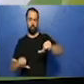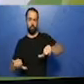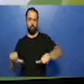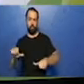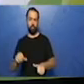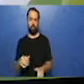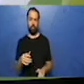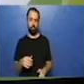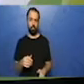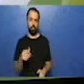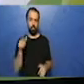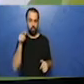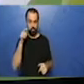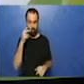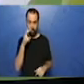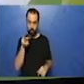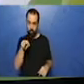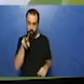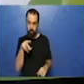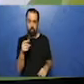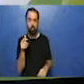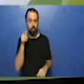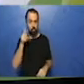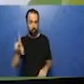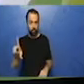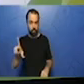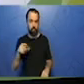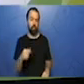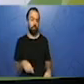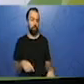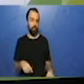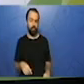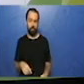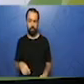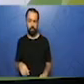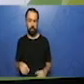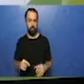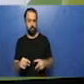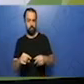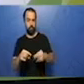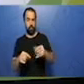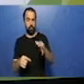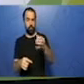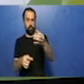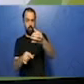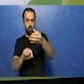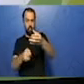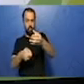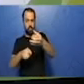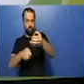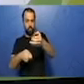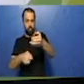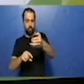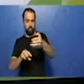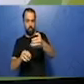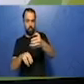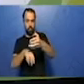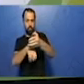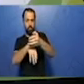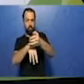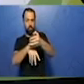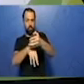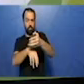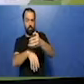permite visualizar os seus conteúdos. E ele apresenta uma torneira, né, na sua parte inferior, que aqui é